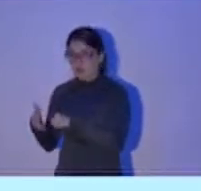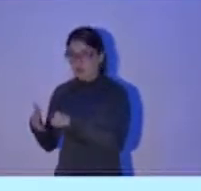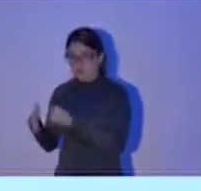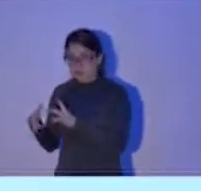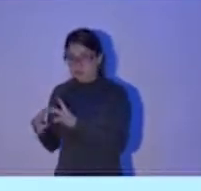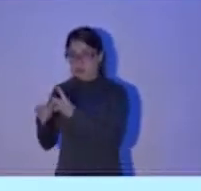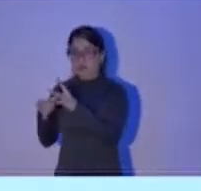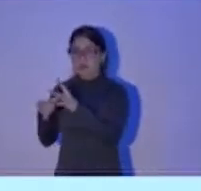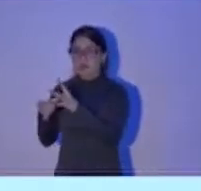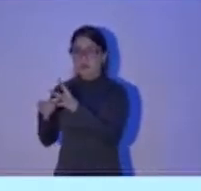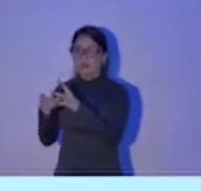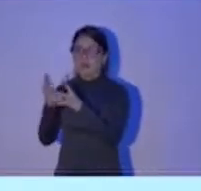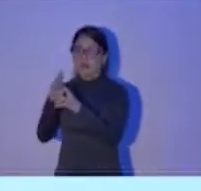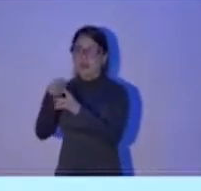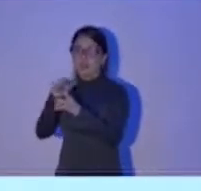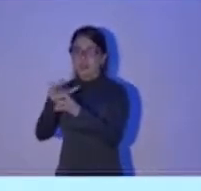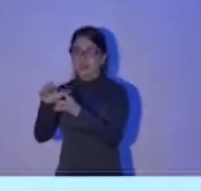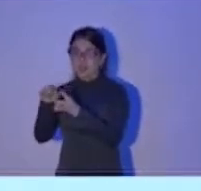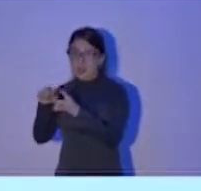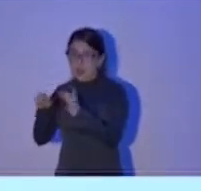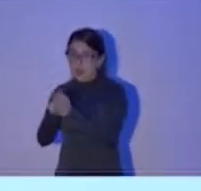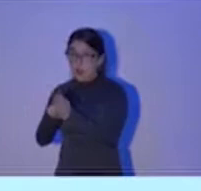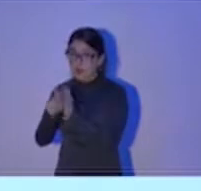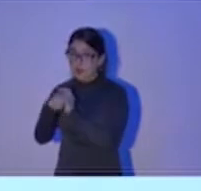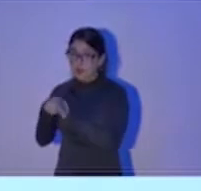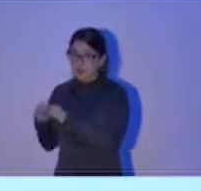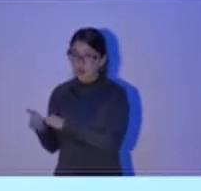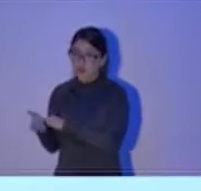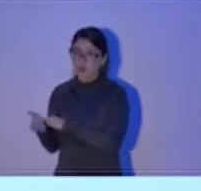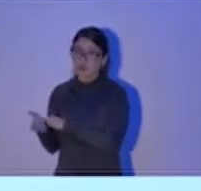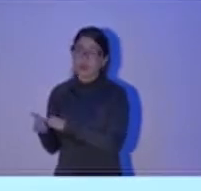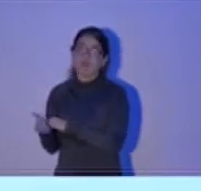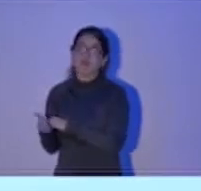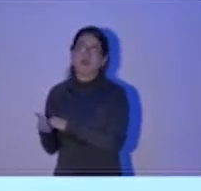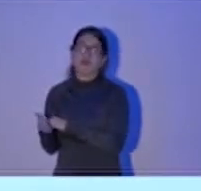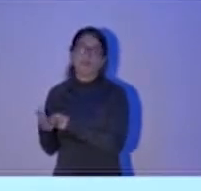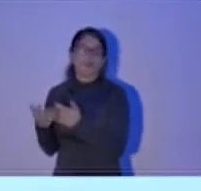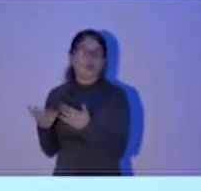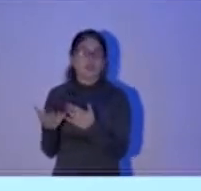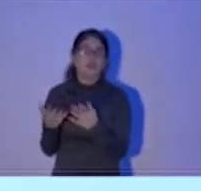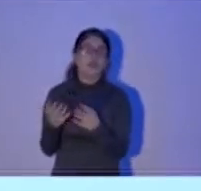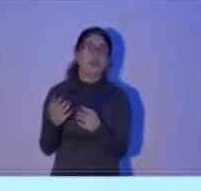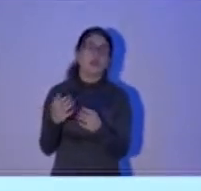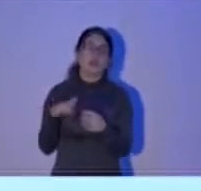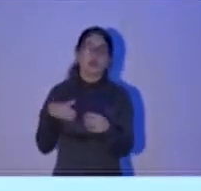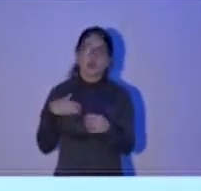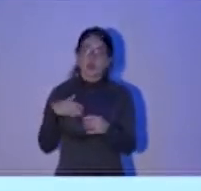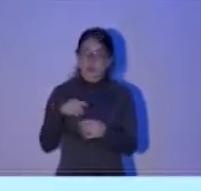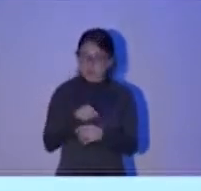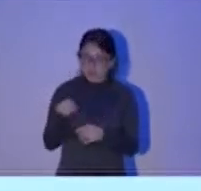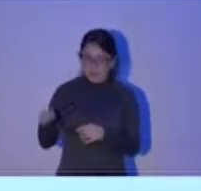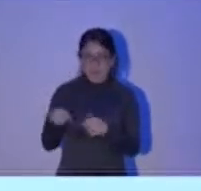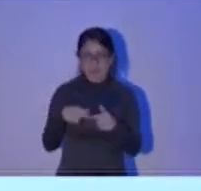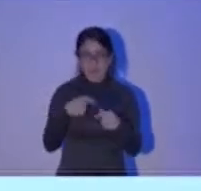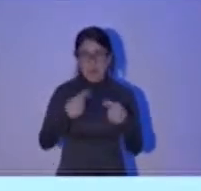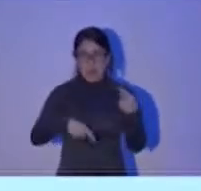nacional para os professores. Nessa linha de discussão, qual é o trabalho do CONCED com os secretários?